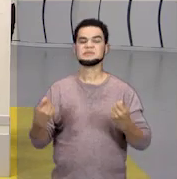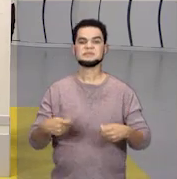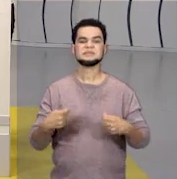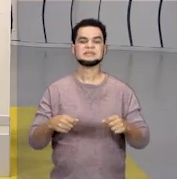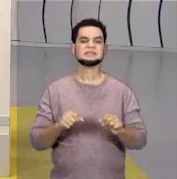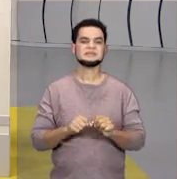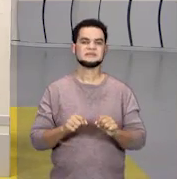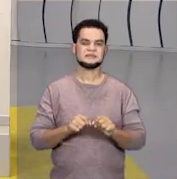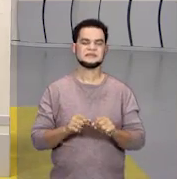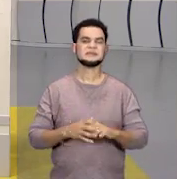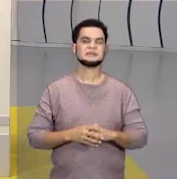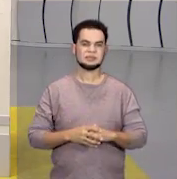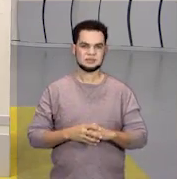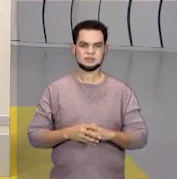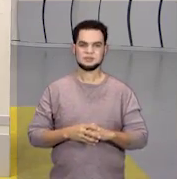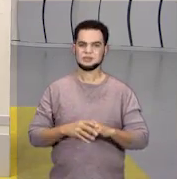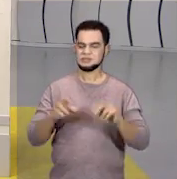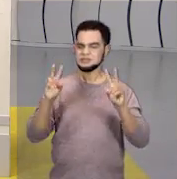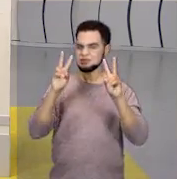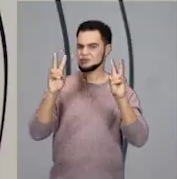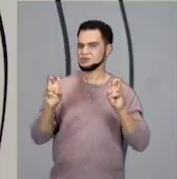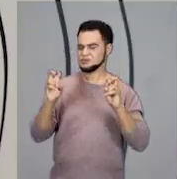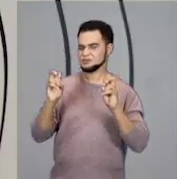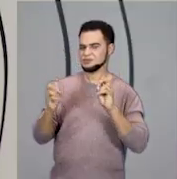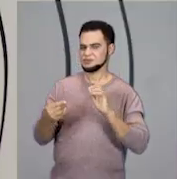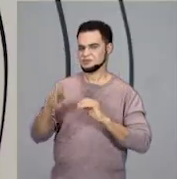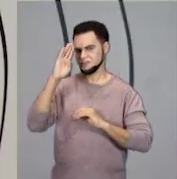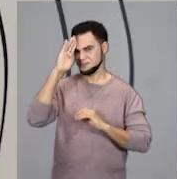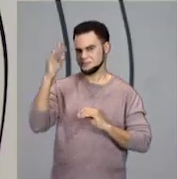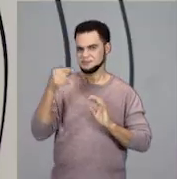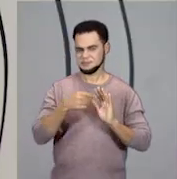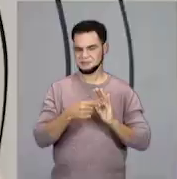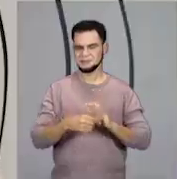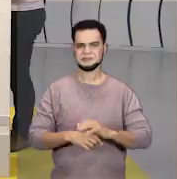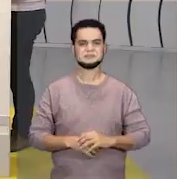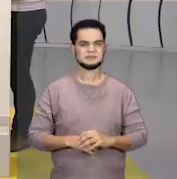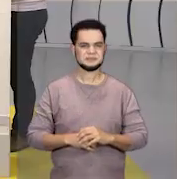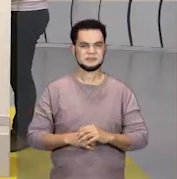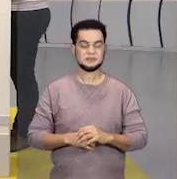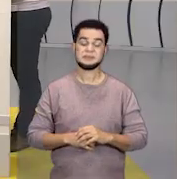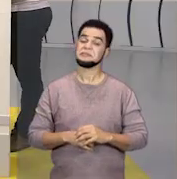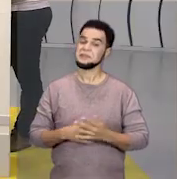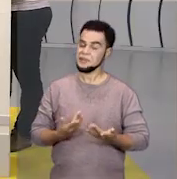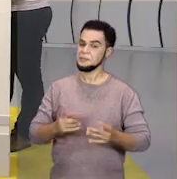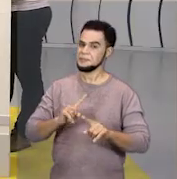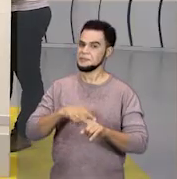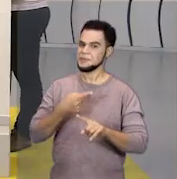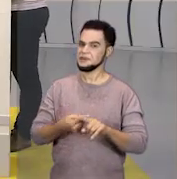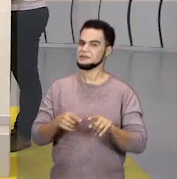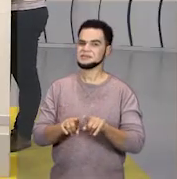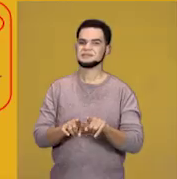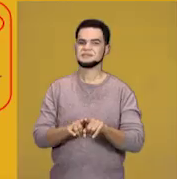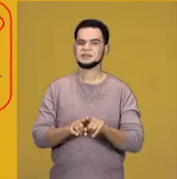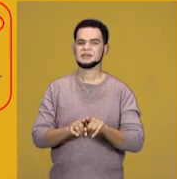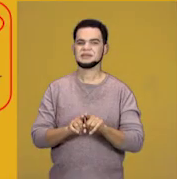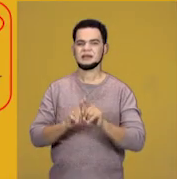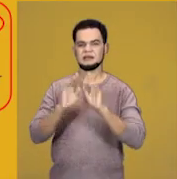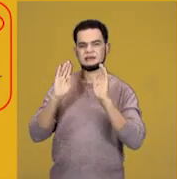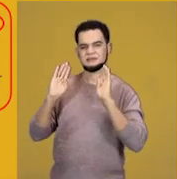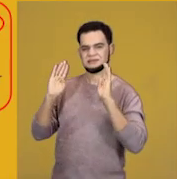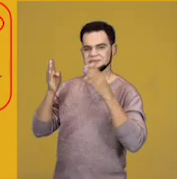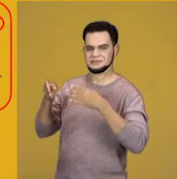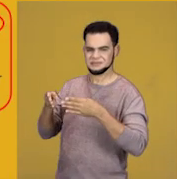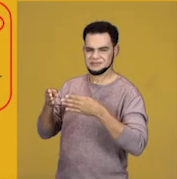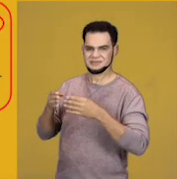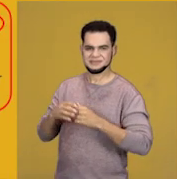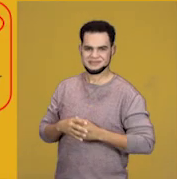feito com este assunto central, tá? E além disso, nós temos a especificação.